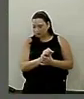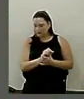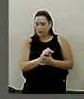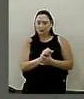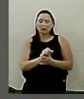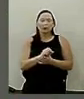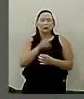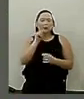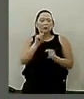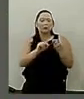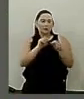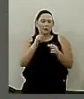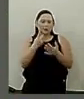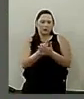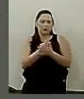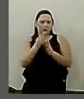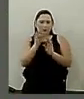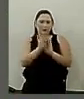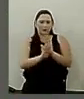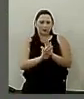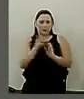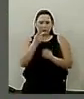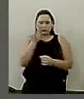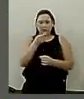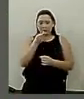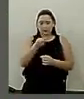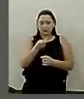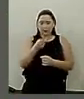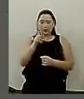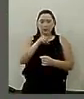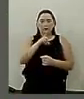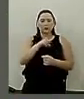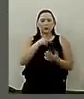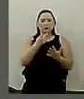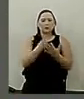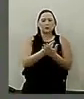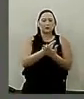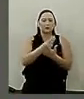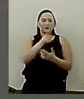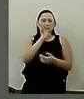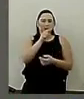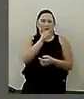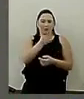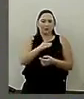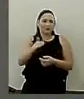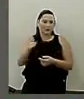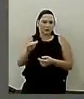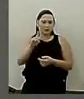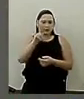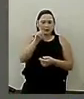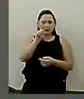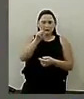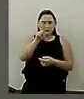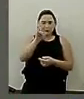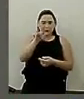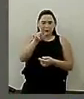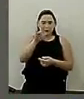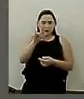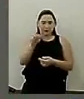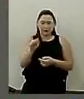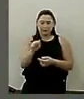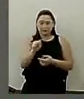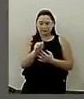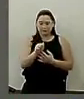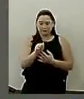Esse evento que o texto acabou de narrar, ele acontece ali no Mar da Galileia, no Lago de